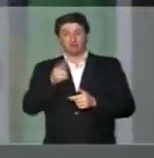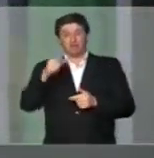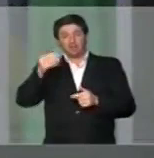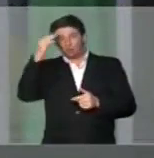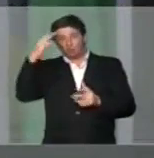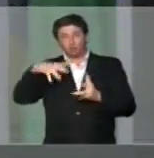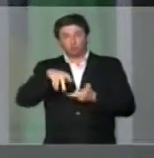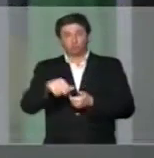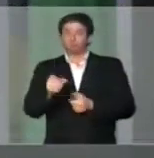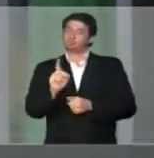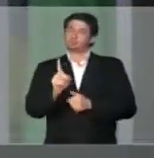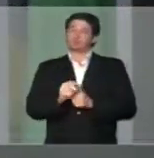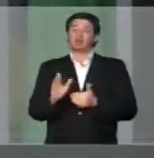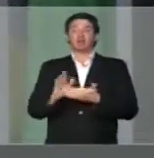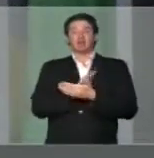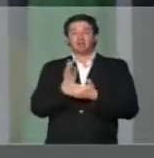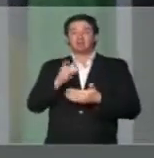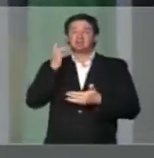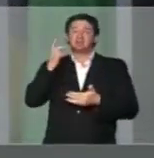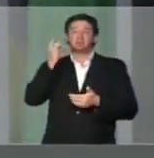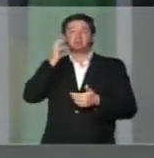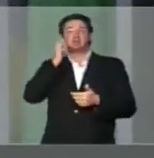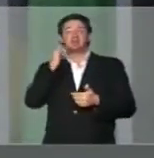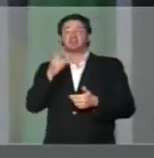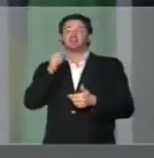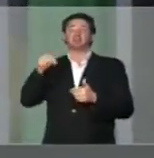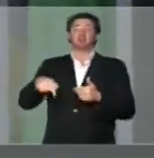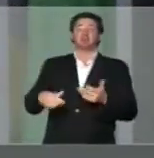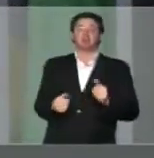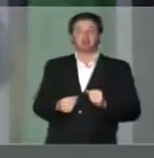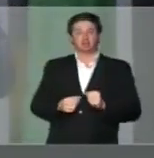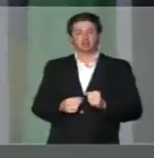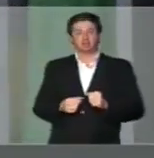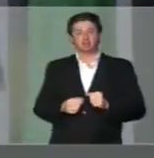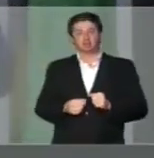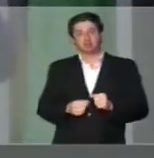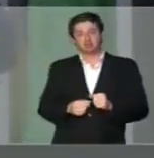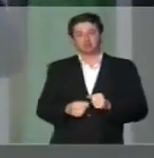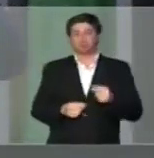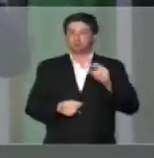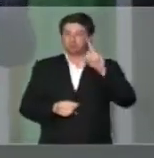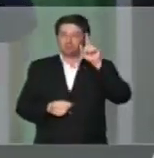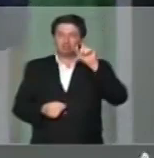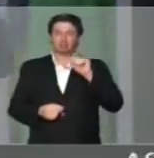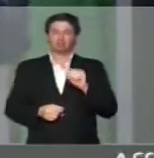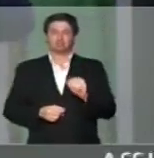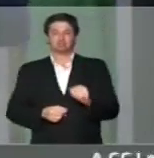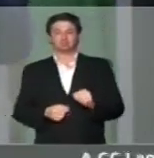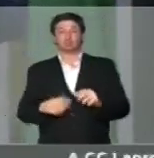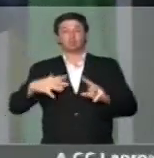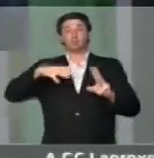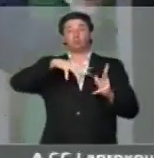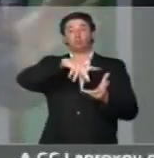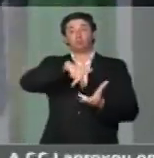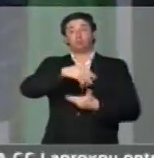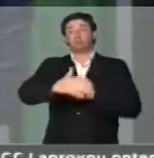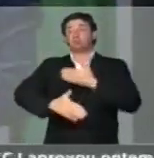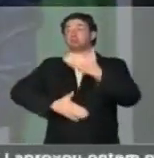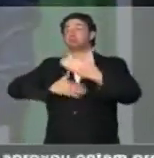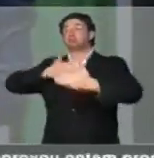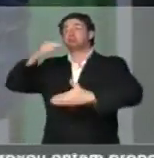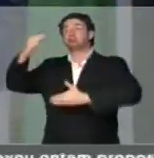mundo, como alguns deputados fazem querer crer. Não, o resto do mundo está